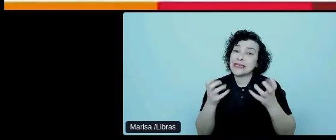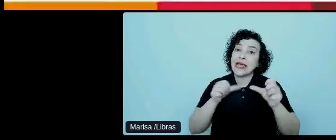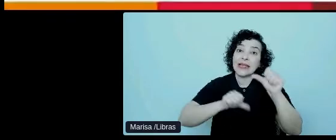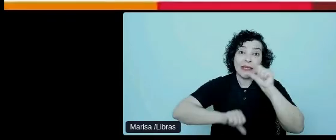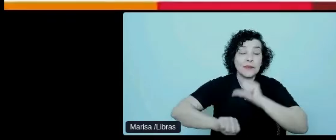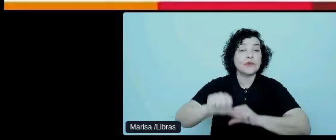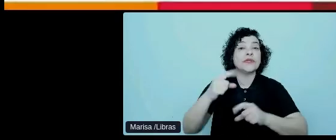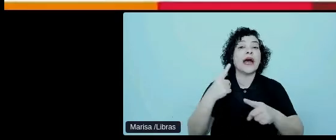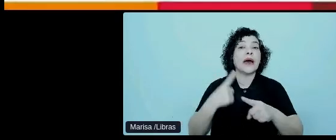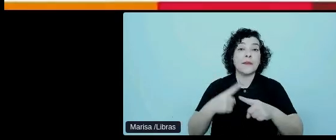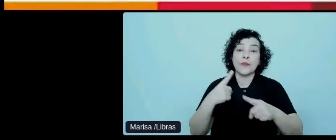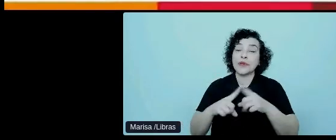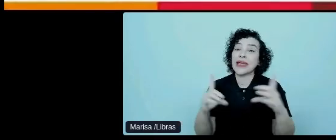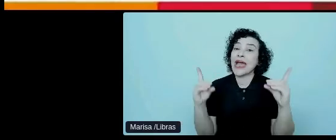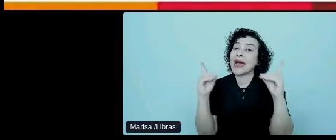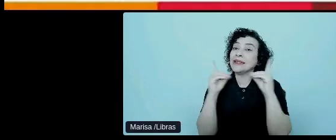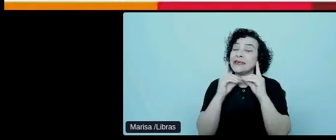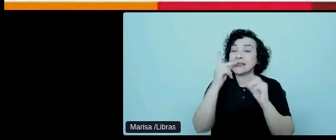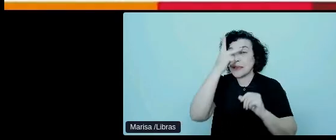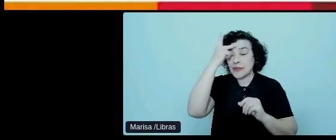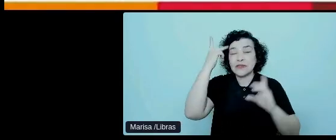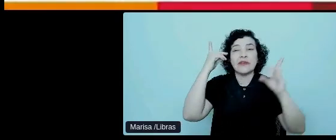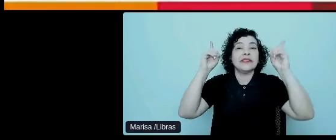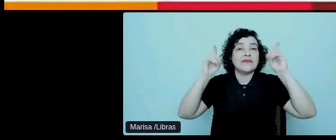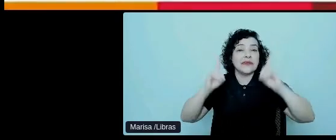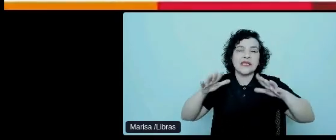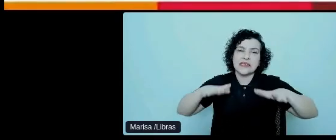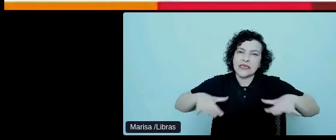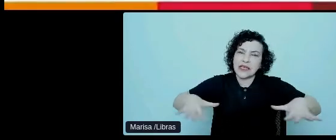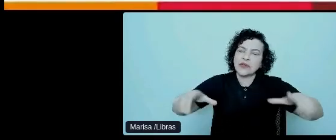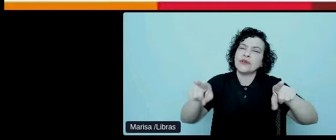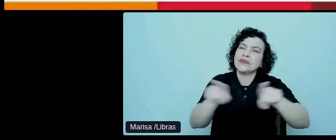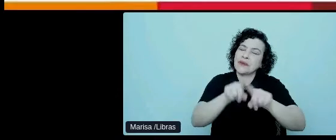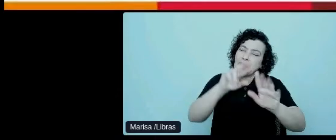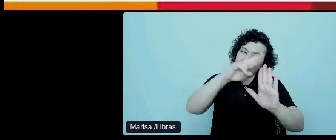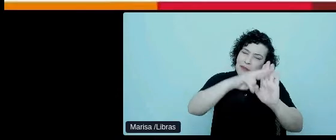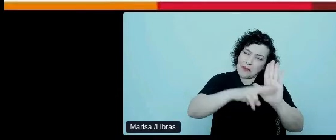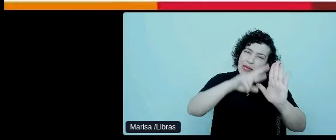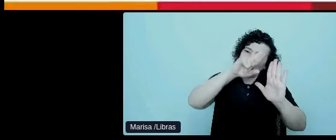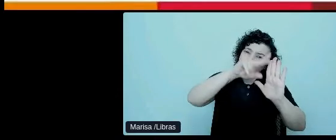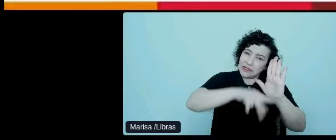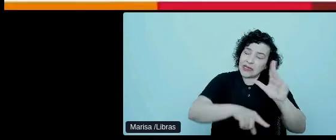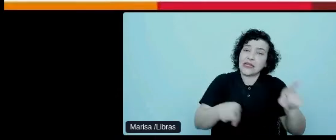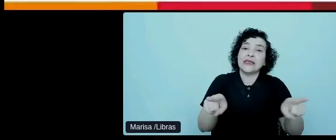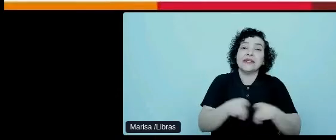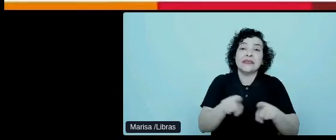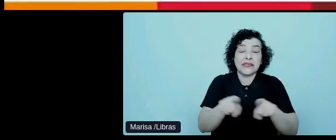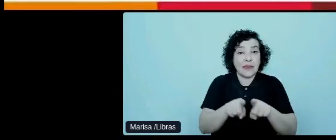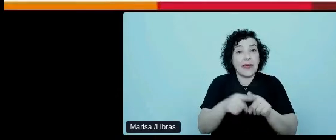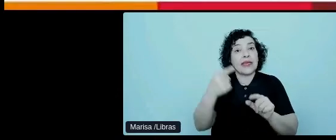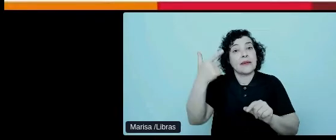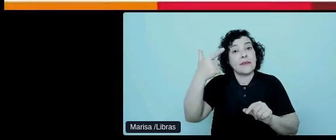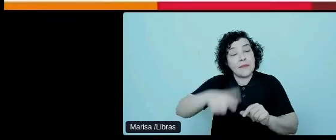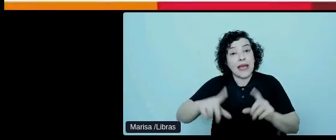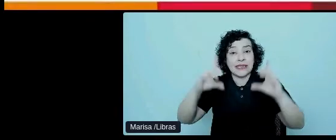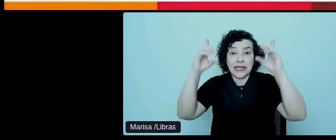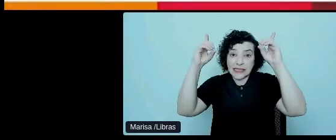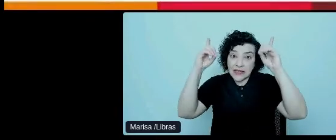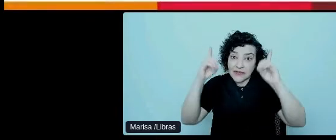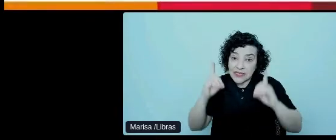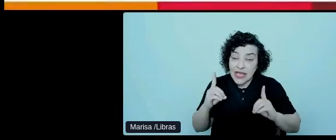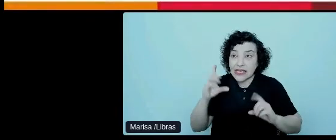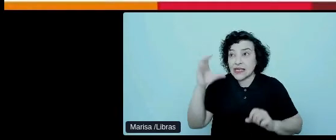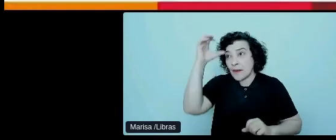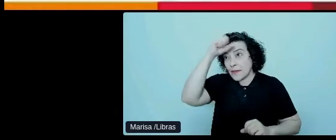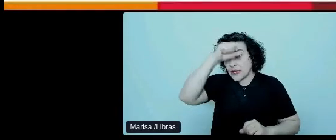E, muito importante também, adicionar mais critérios visando a deficiência cognitiva e de aprendizado, porque tem pouca coisa lá se vocês